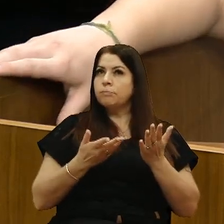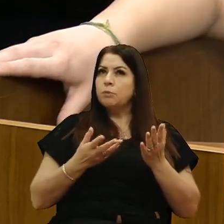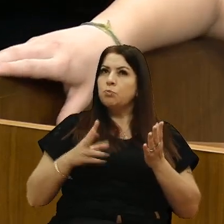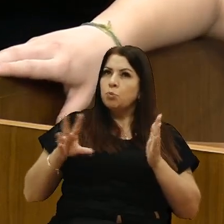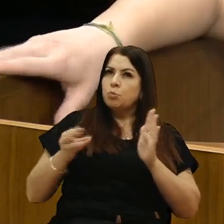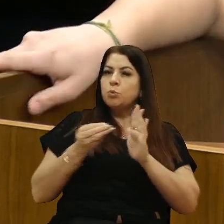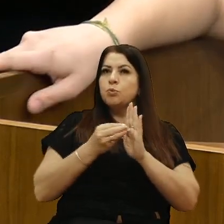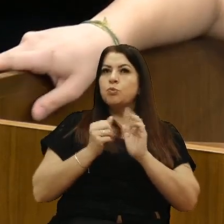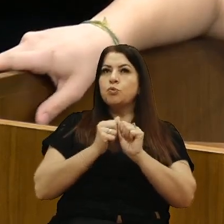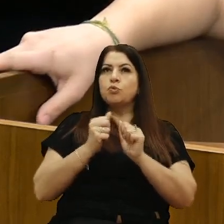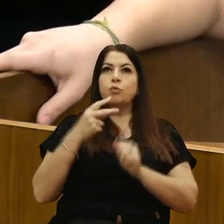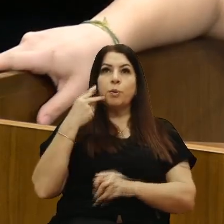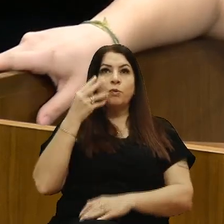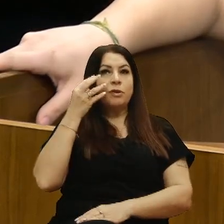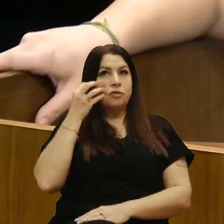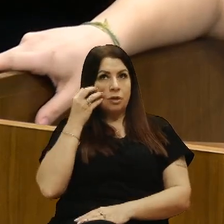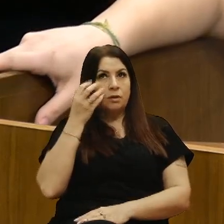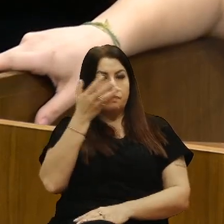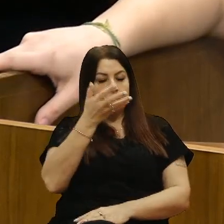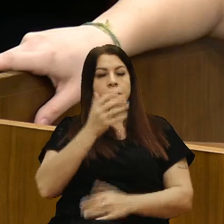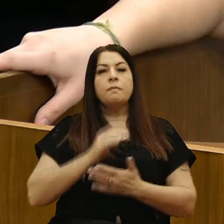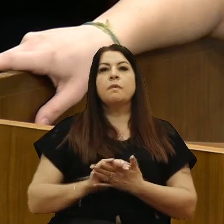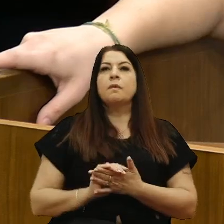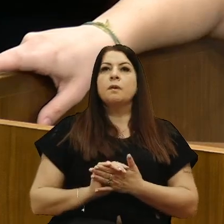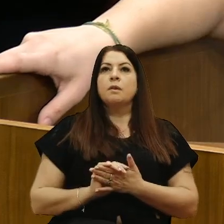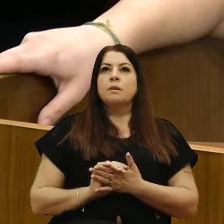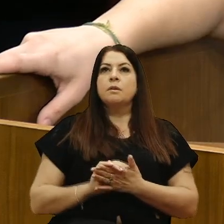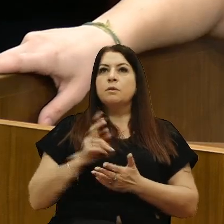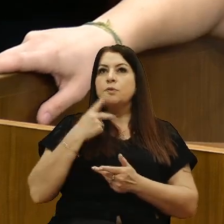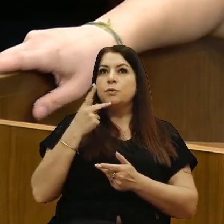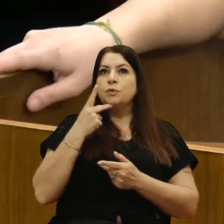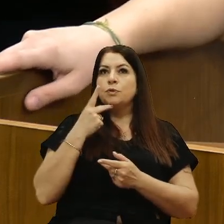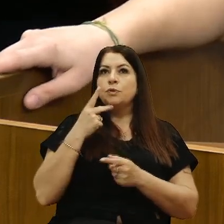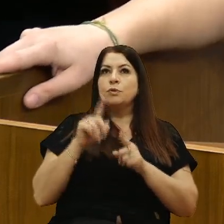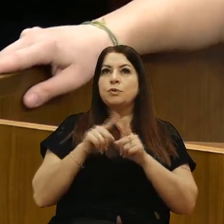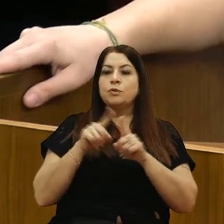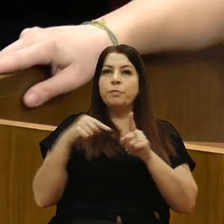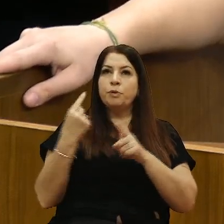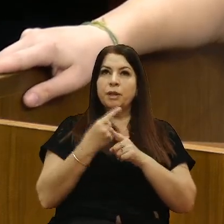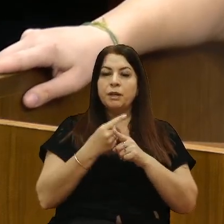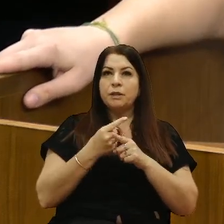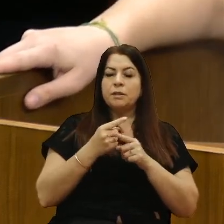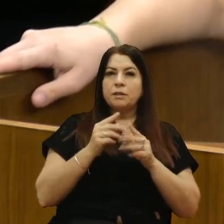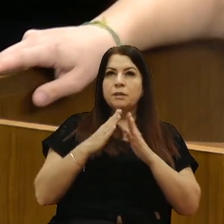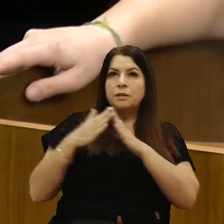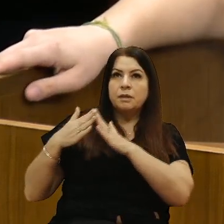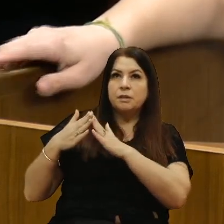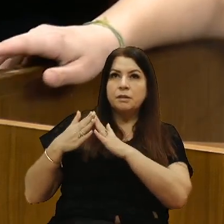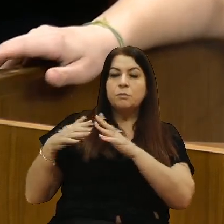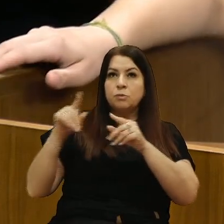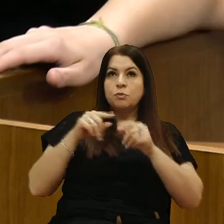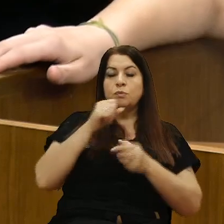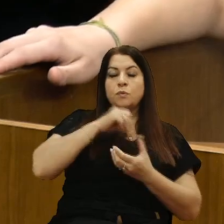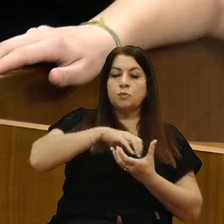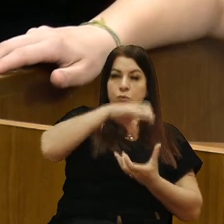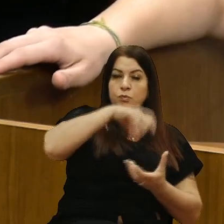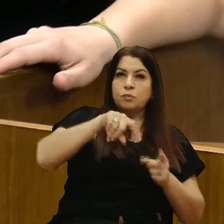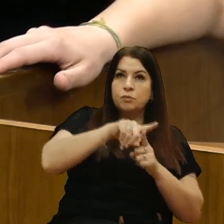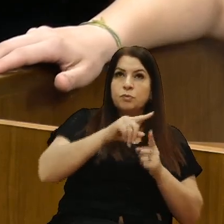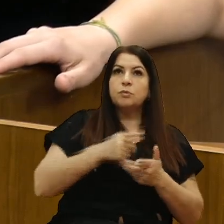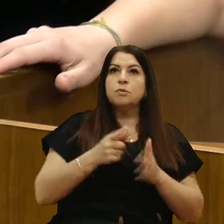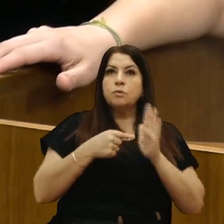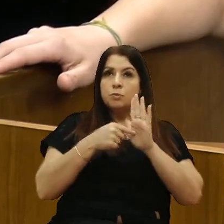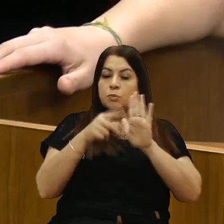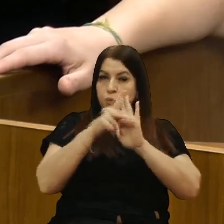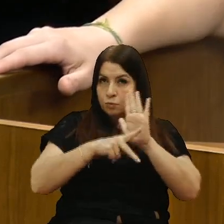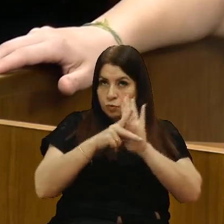pelo vereador Jack, que é a questão do residencial para os idosos, vereador de Abreu. Naquele momento, ela me apresentou o